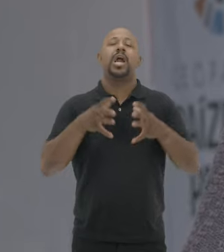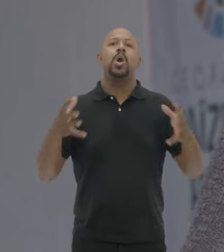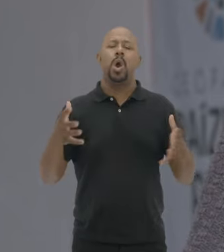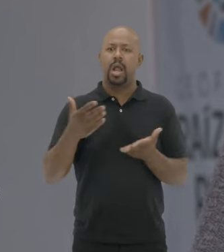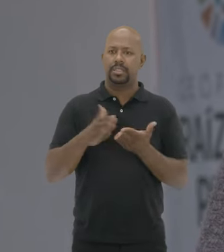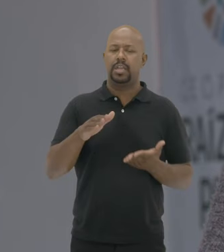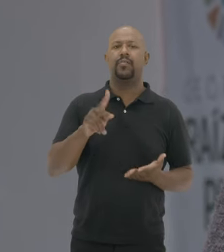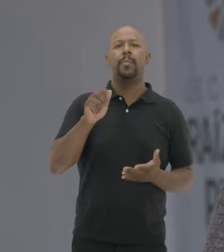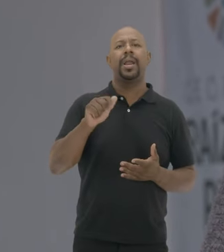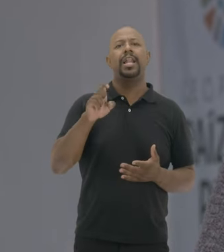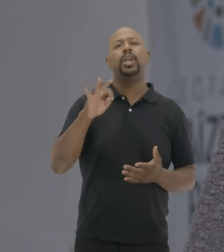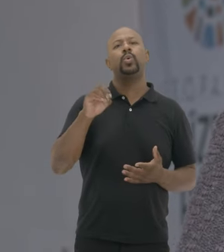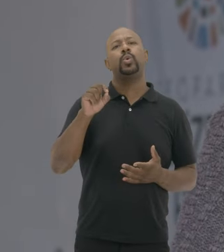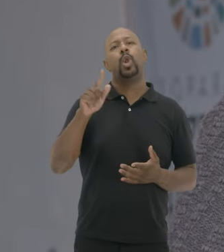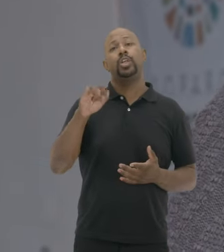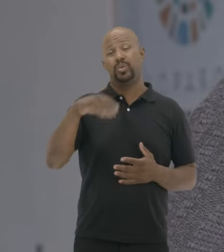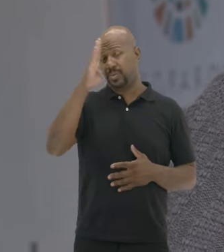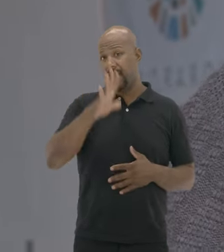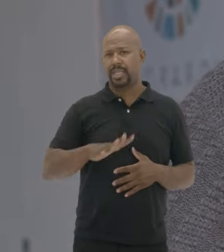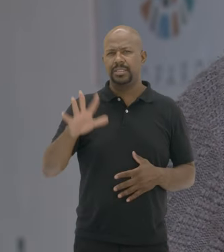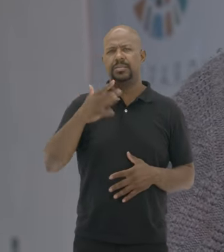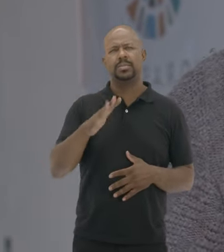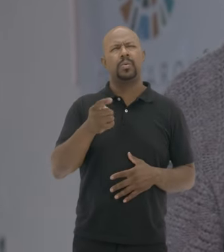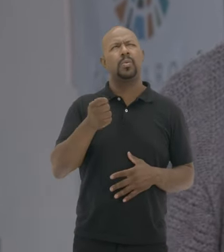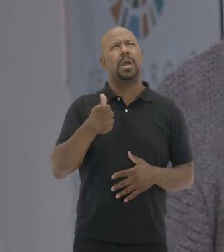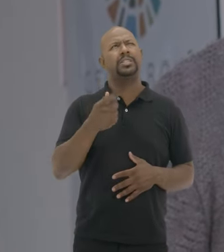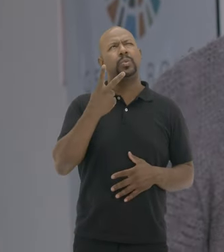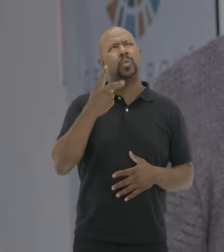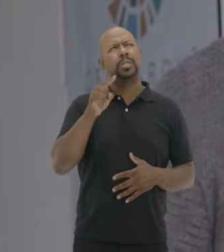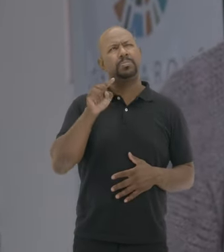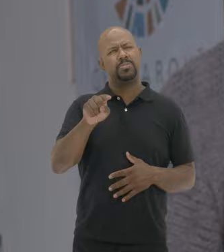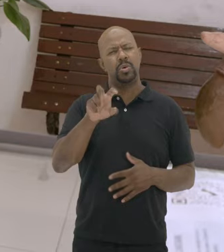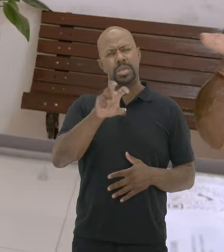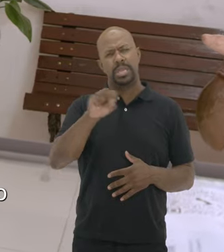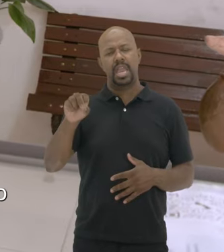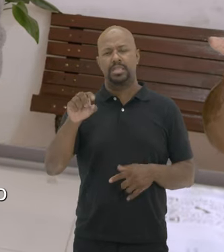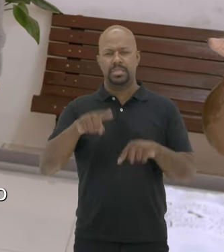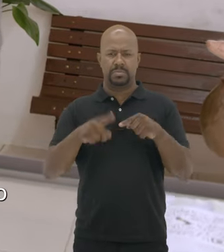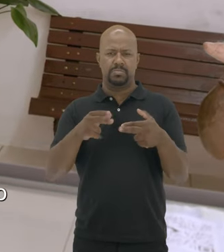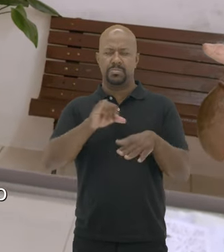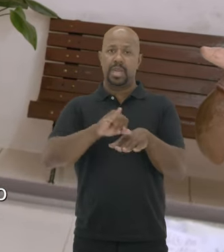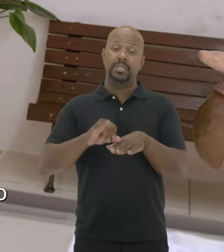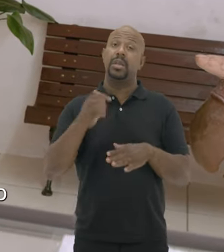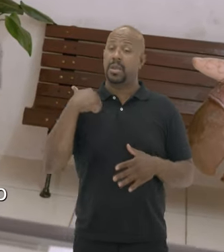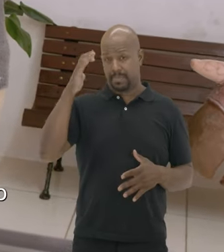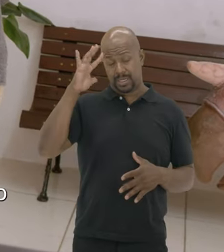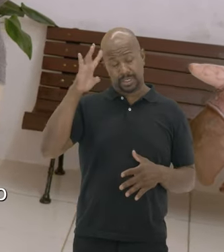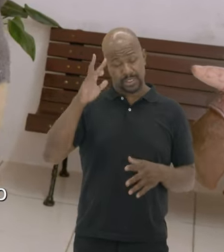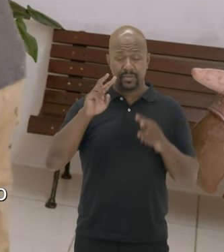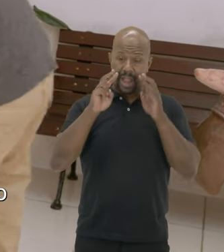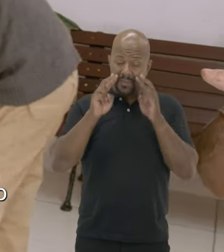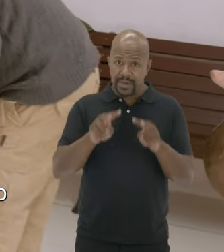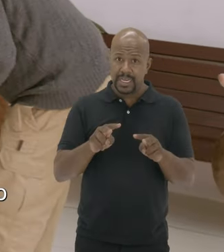paleontológicos do Brasil né são quase 2.500 peças Eu imagino que a gente vai